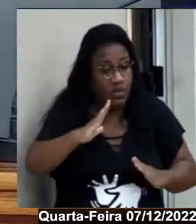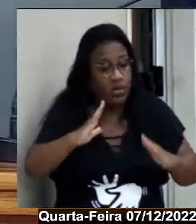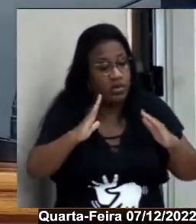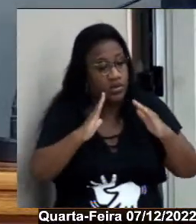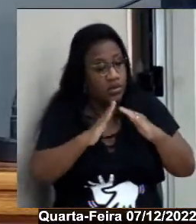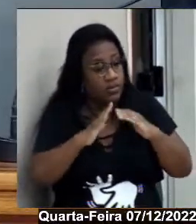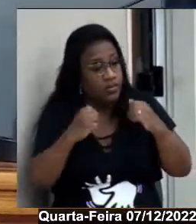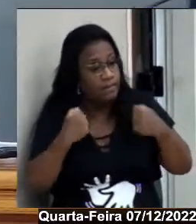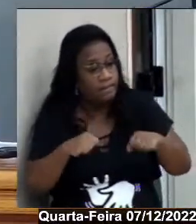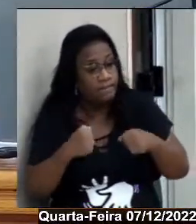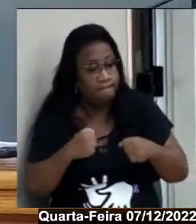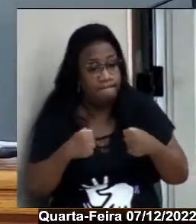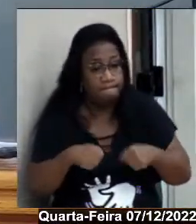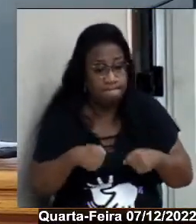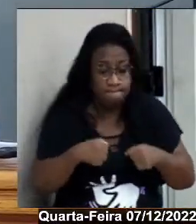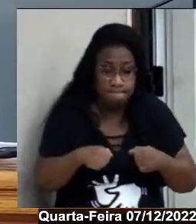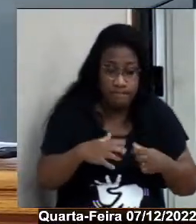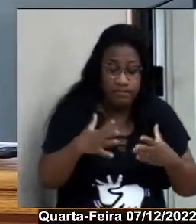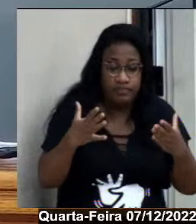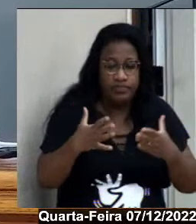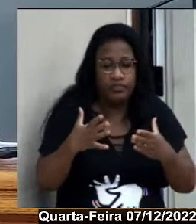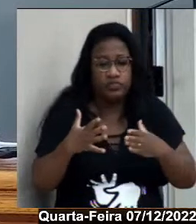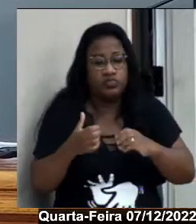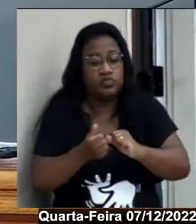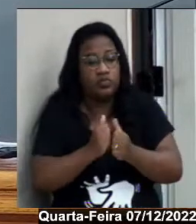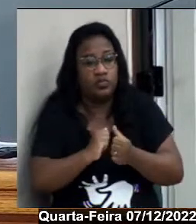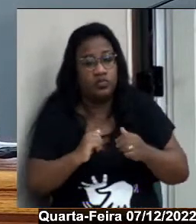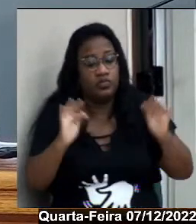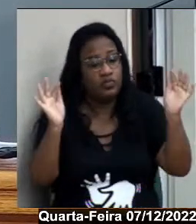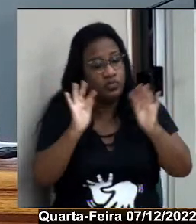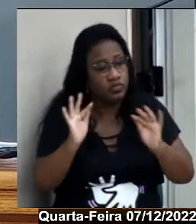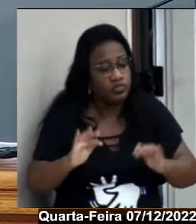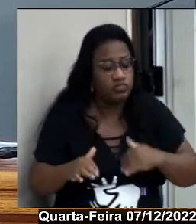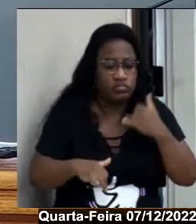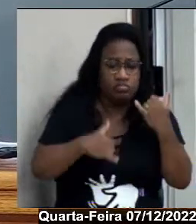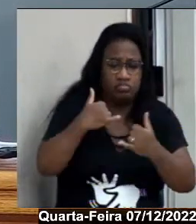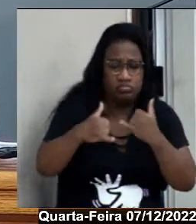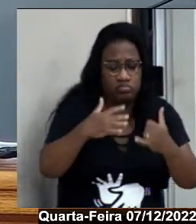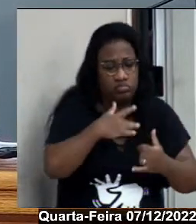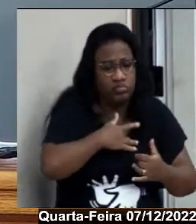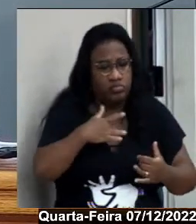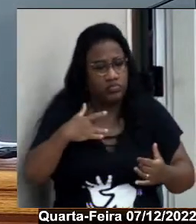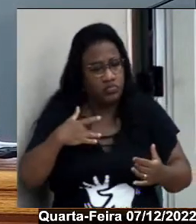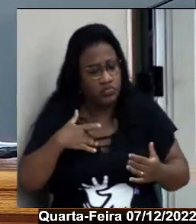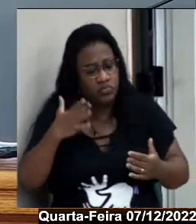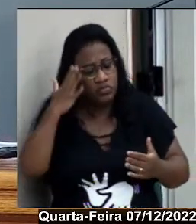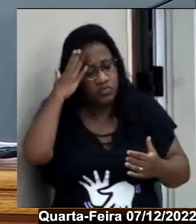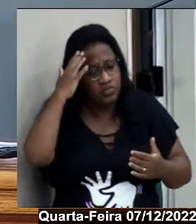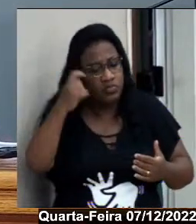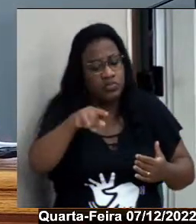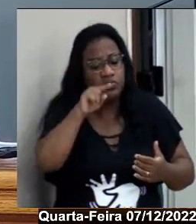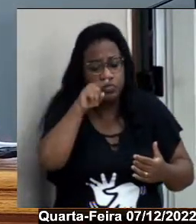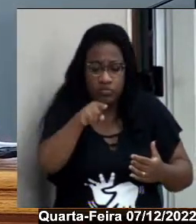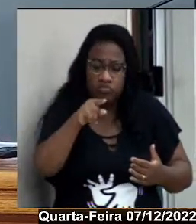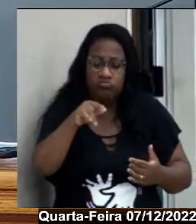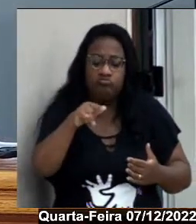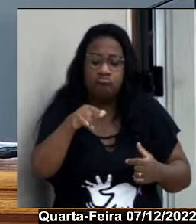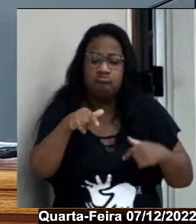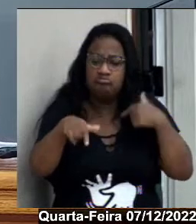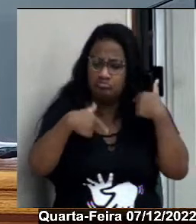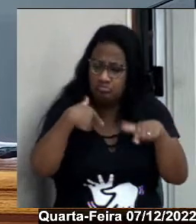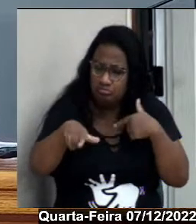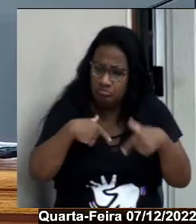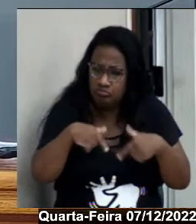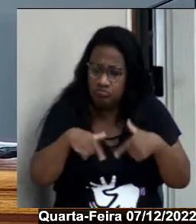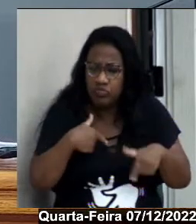principal meio de lazer é o futsal, é o futebol, e nós sabemos o quanto esse governo tem trabalhado para poder dar